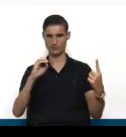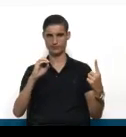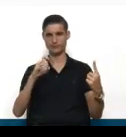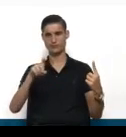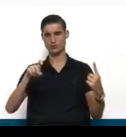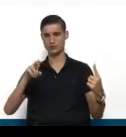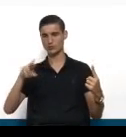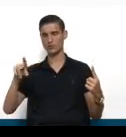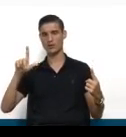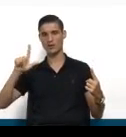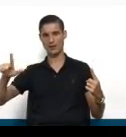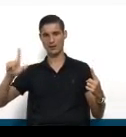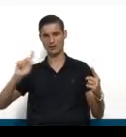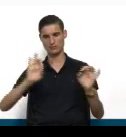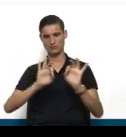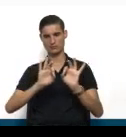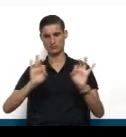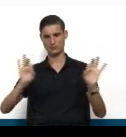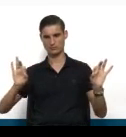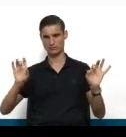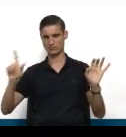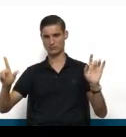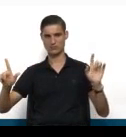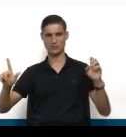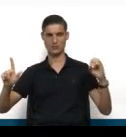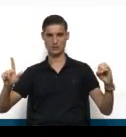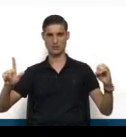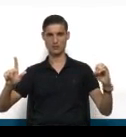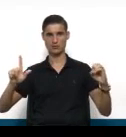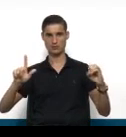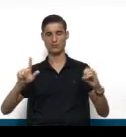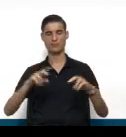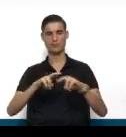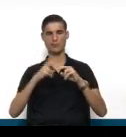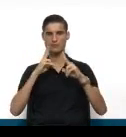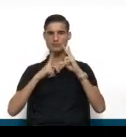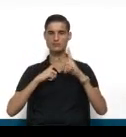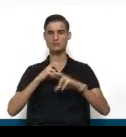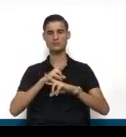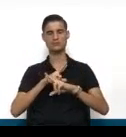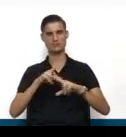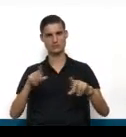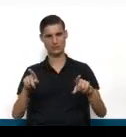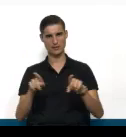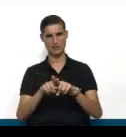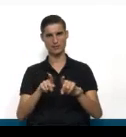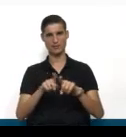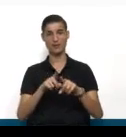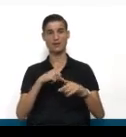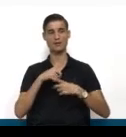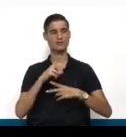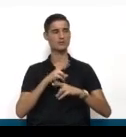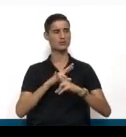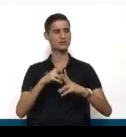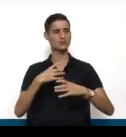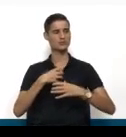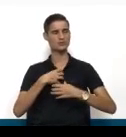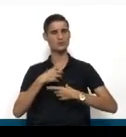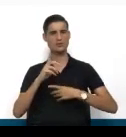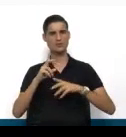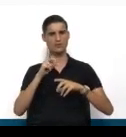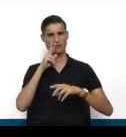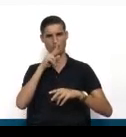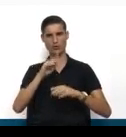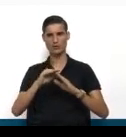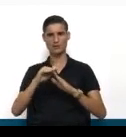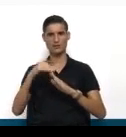o x igual a L outra extremidade, e esse L pode variar, claro. Quando existe ação de alguma força